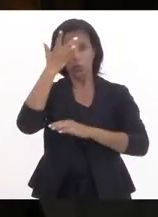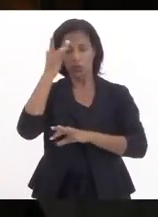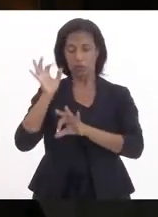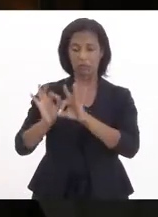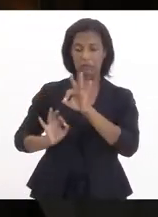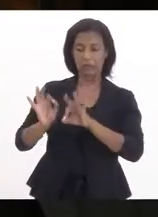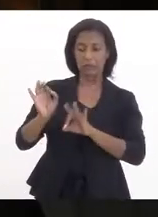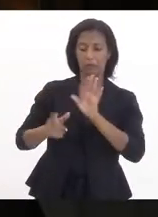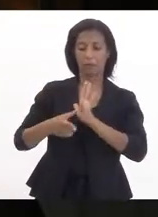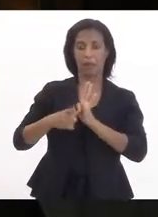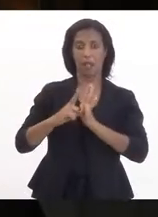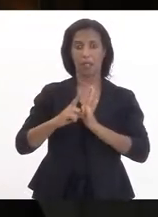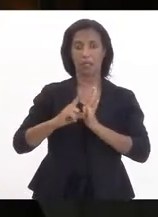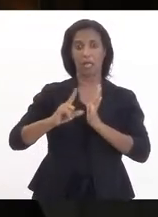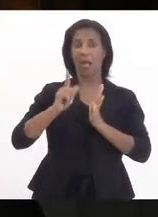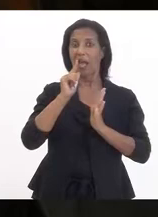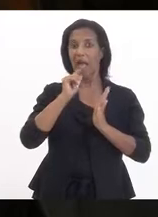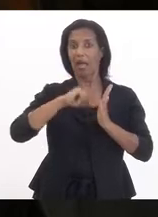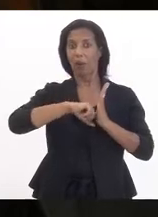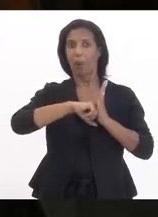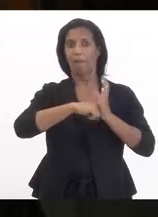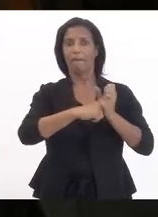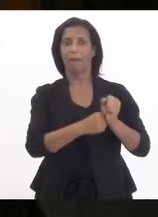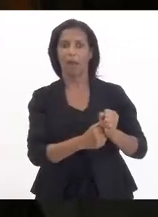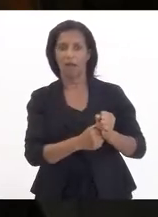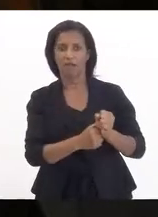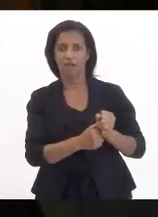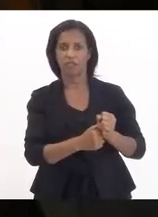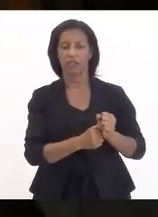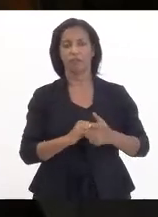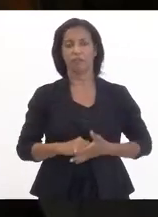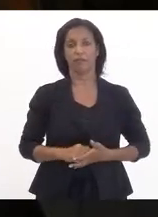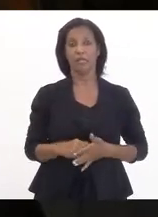acautelasse. Anunciou. E